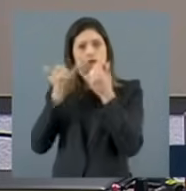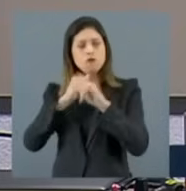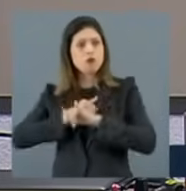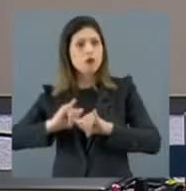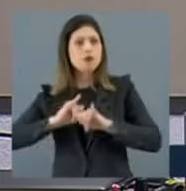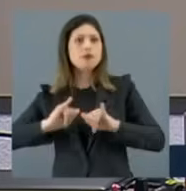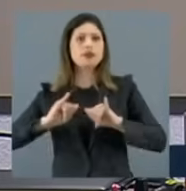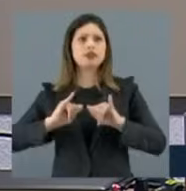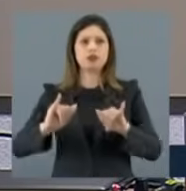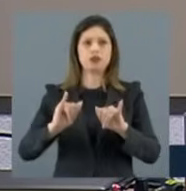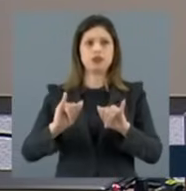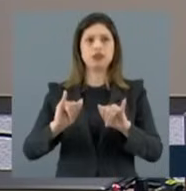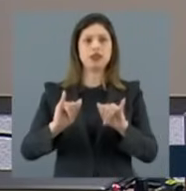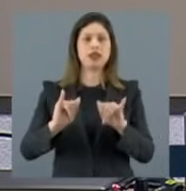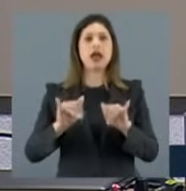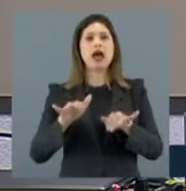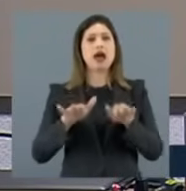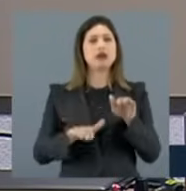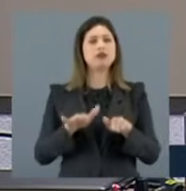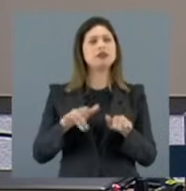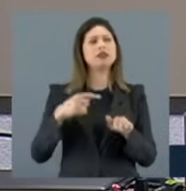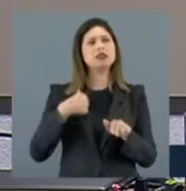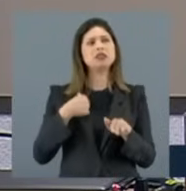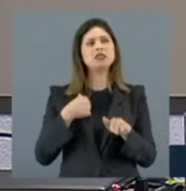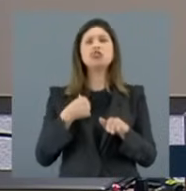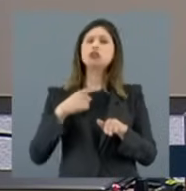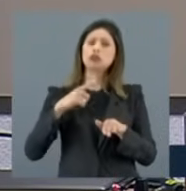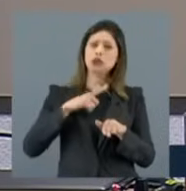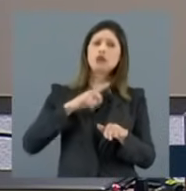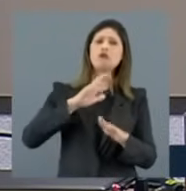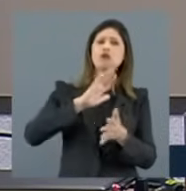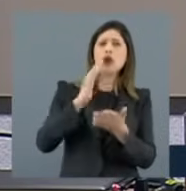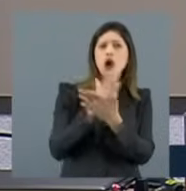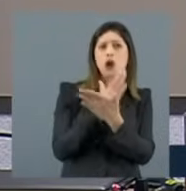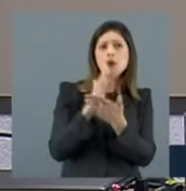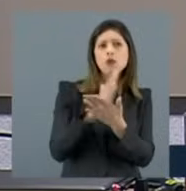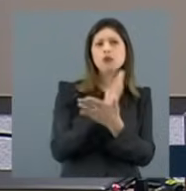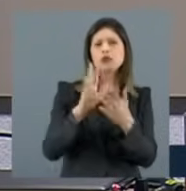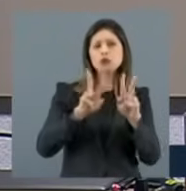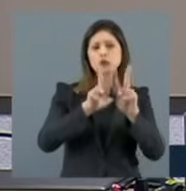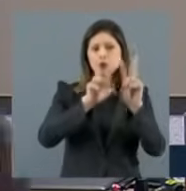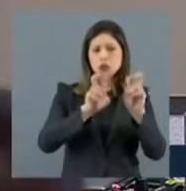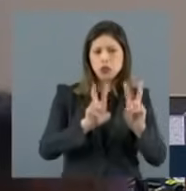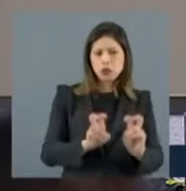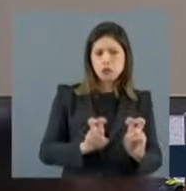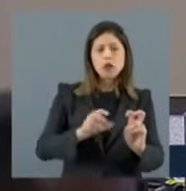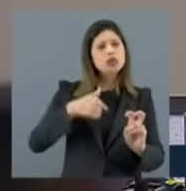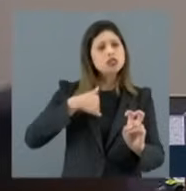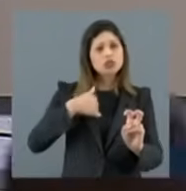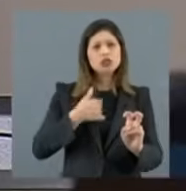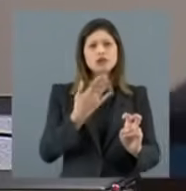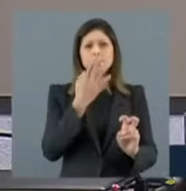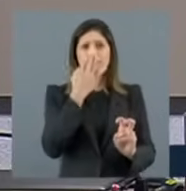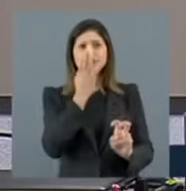que muitas vezes passaram batido e não tiveram tanta atenção quanto a questão das urnas. Mas eu